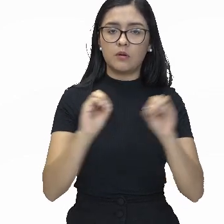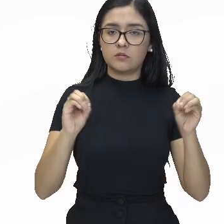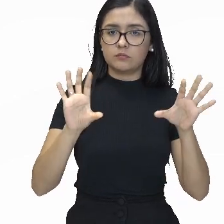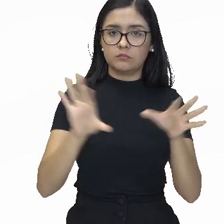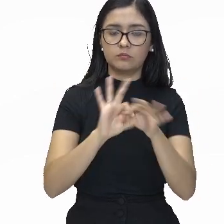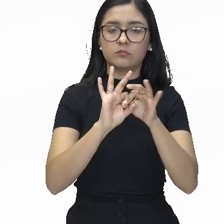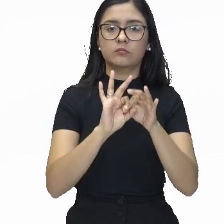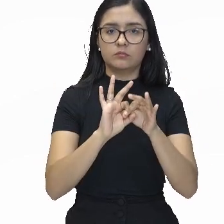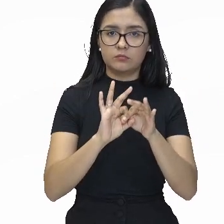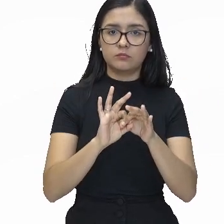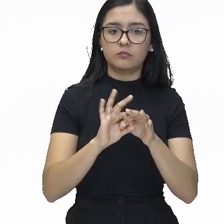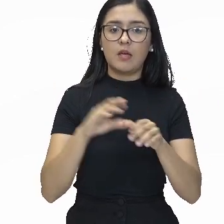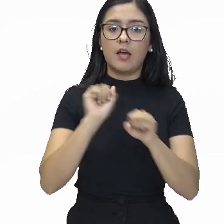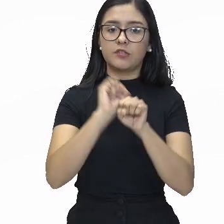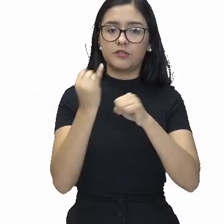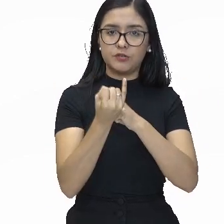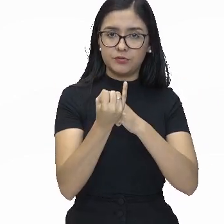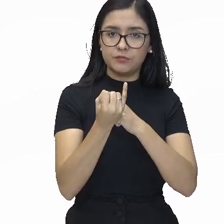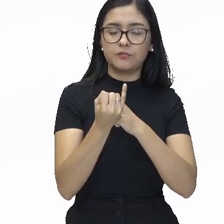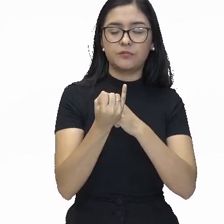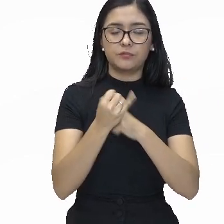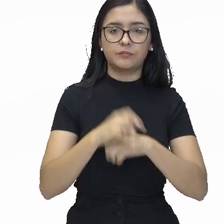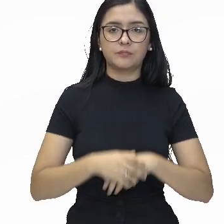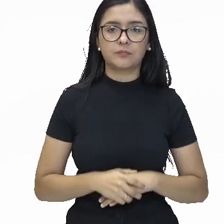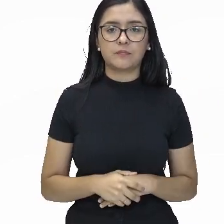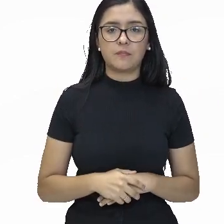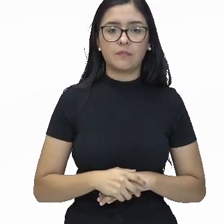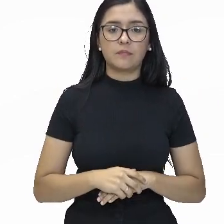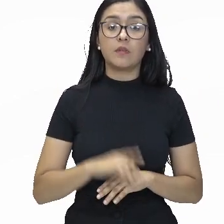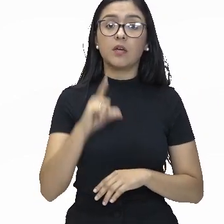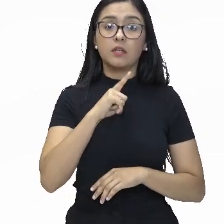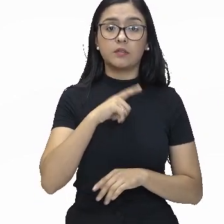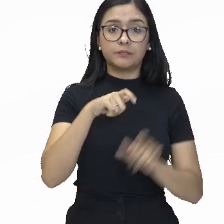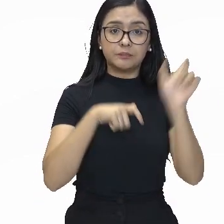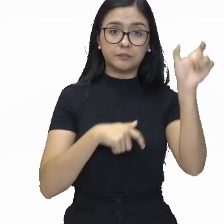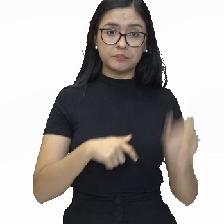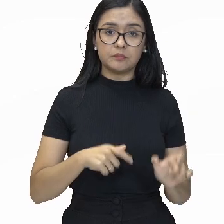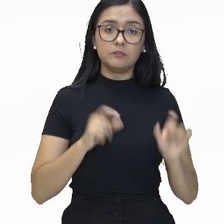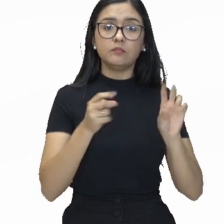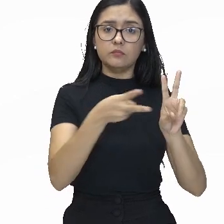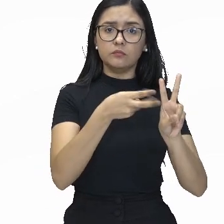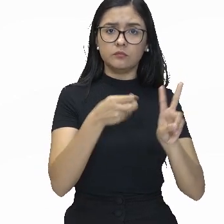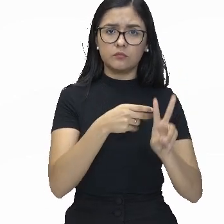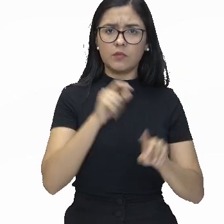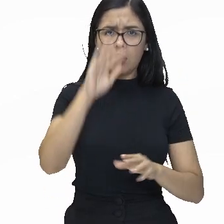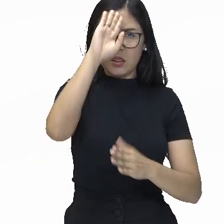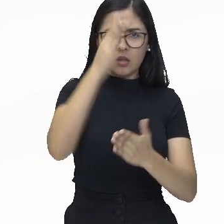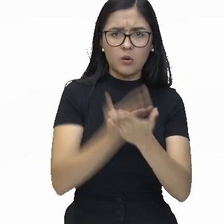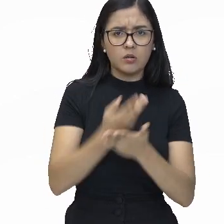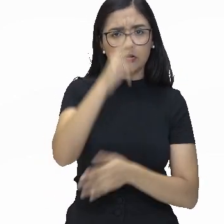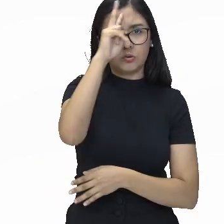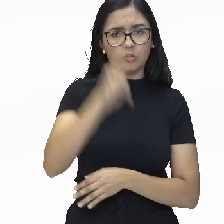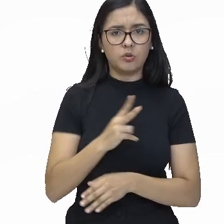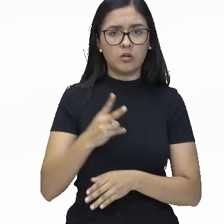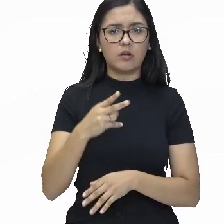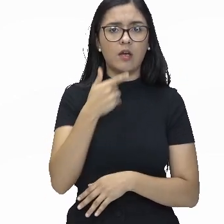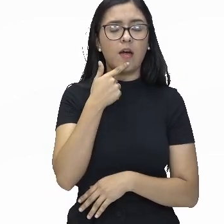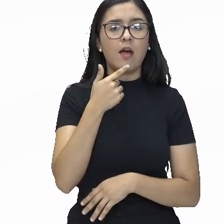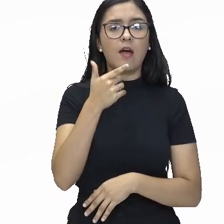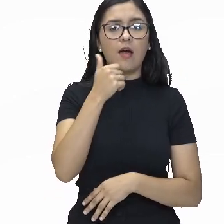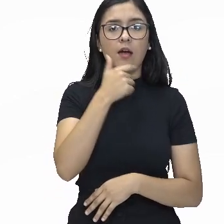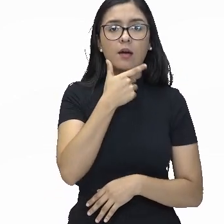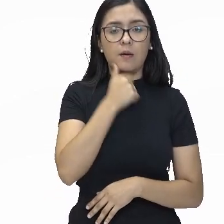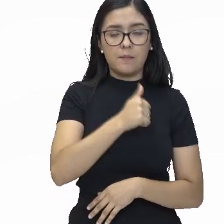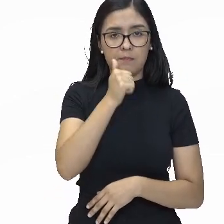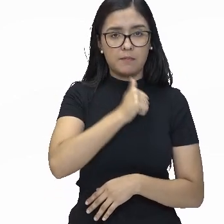subordinada adjetiva, tá? Então, o cacique não acreditou na história da filha e